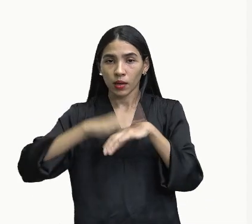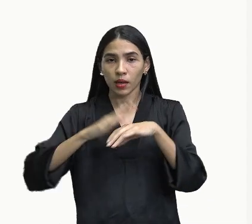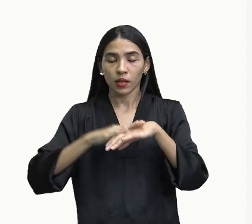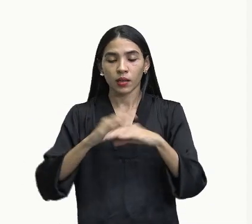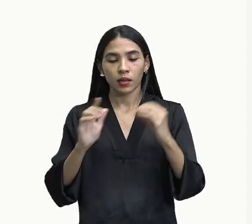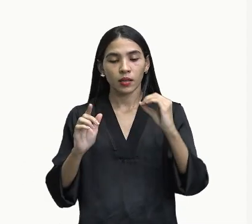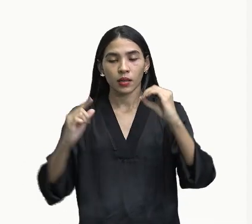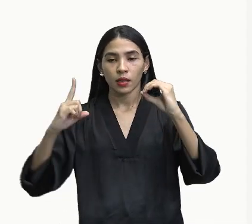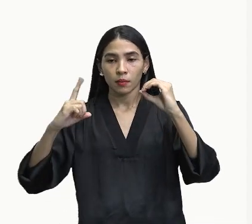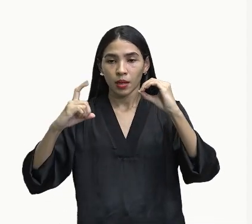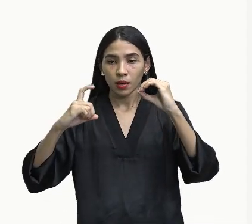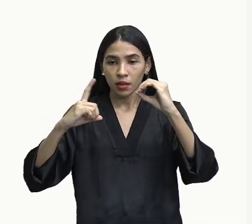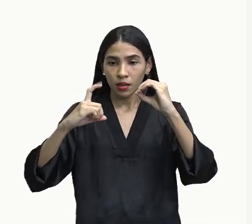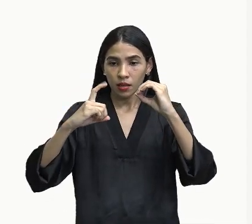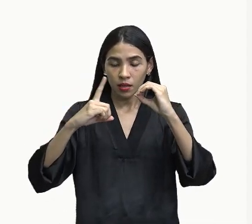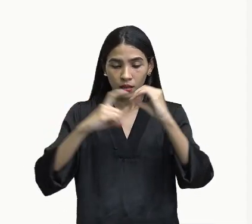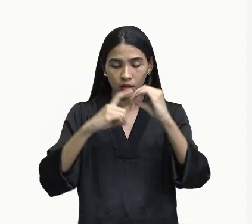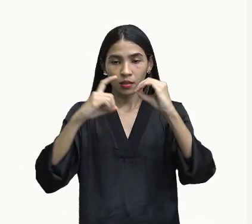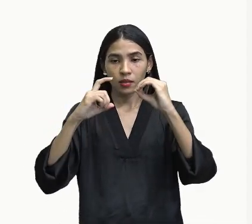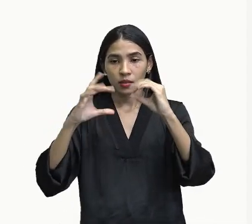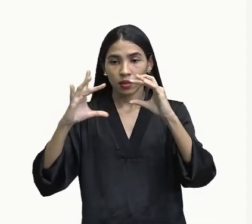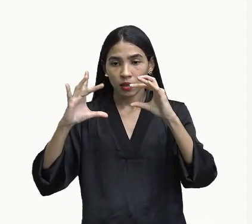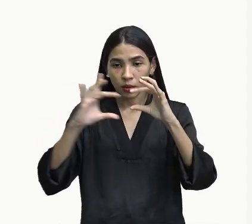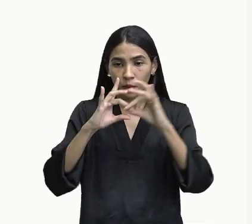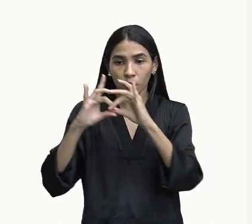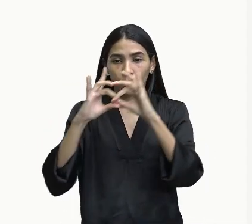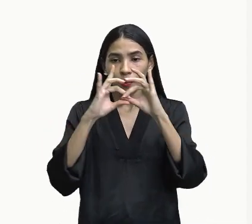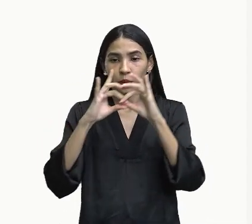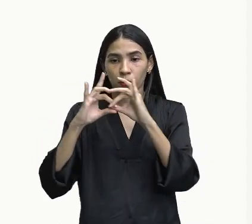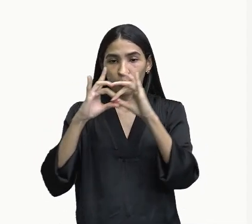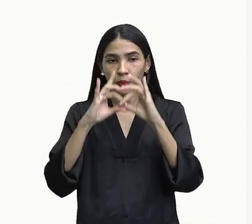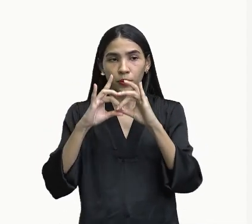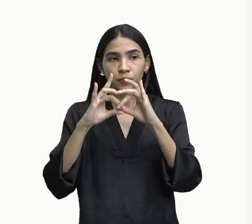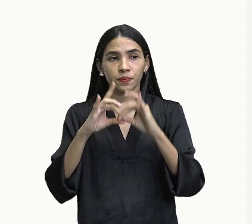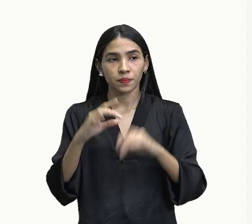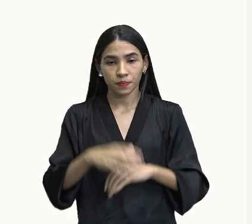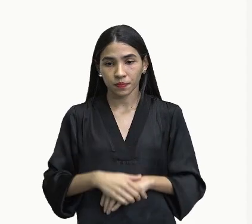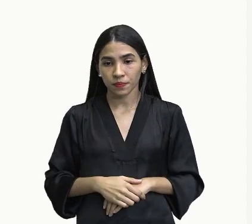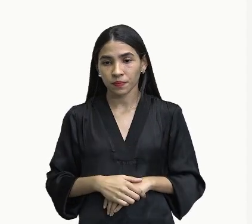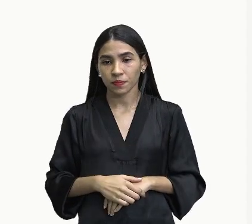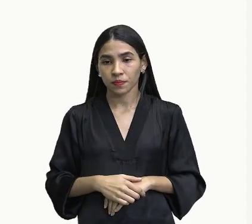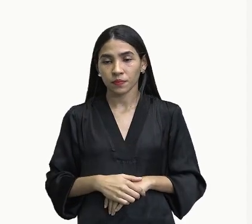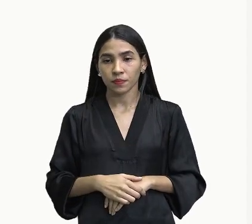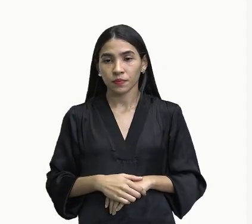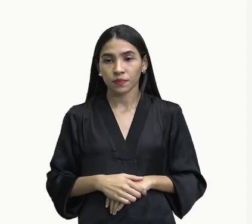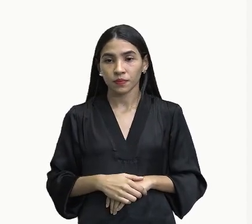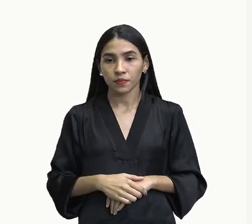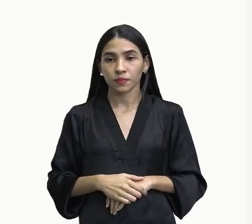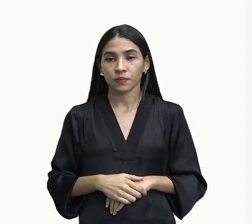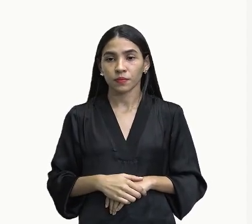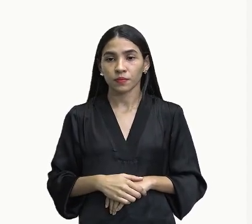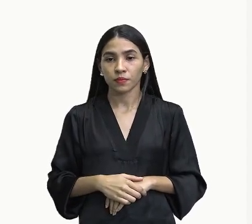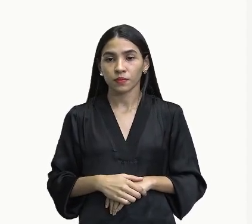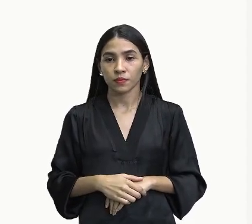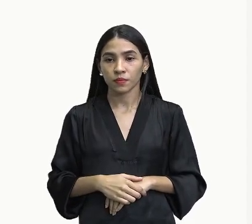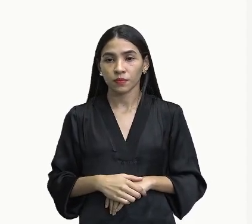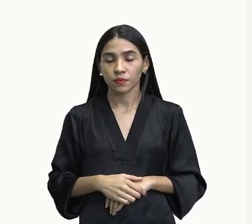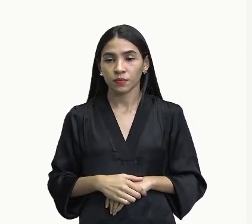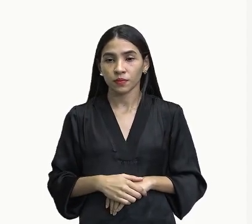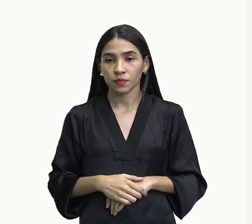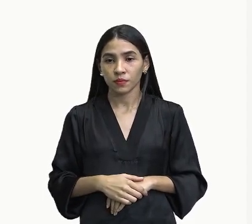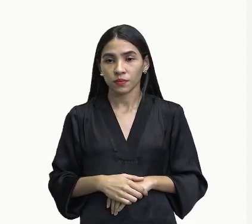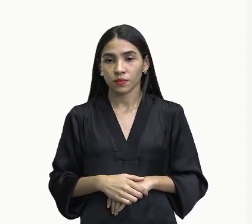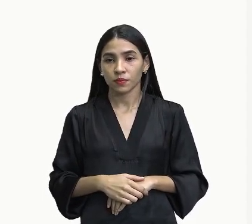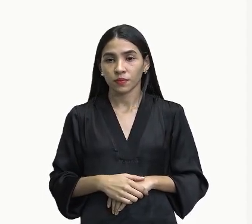que posteriormente vão se unir. Isso aqui ocorre de forma externa ao corpo do indivíduo, né? Aliás, de forma